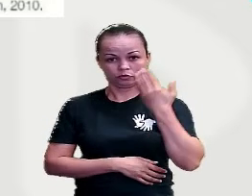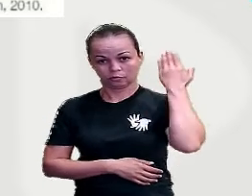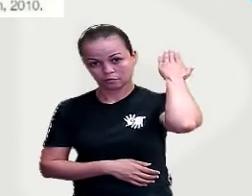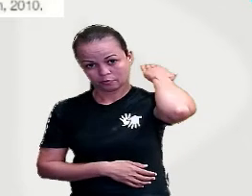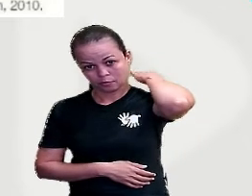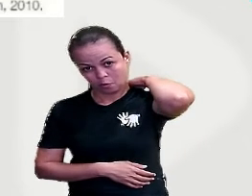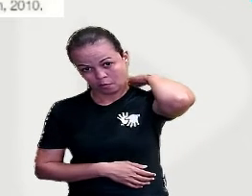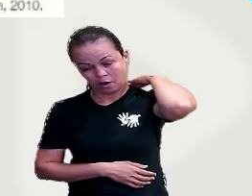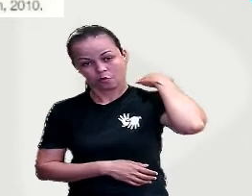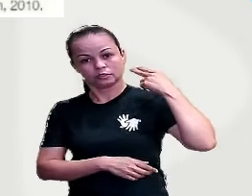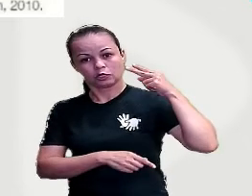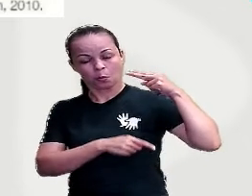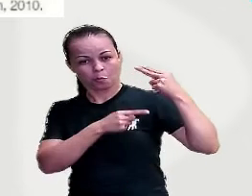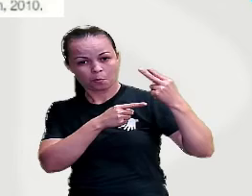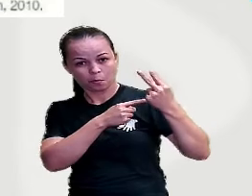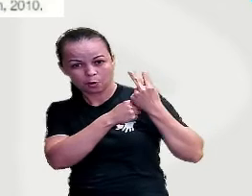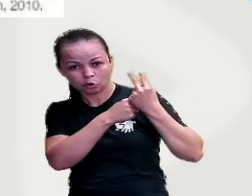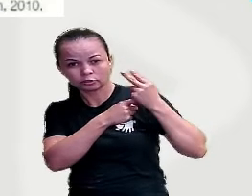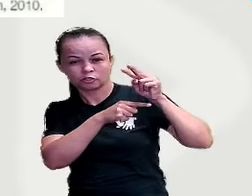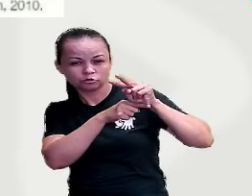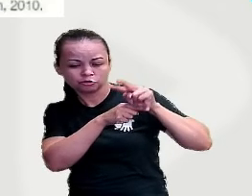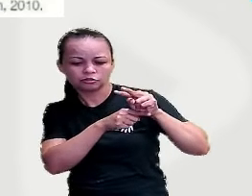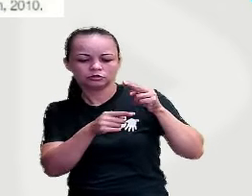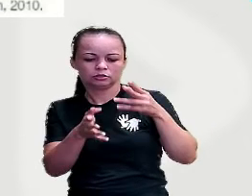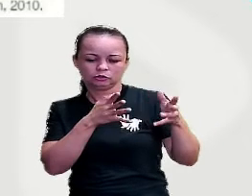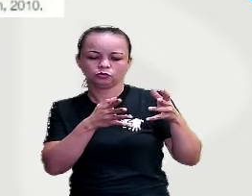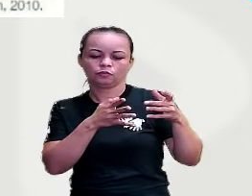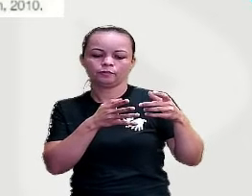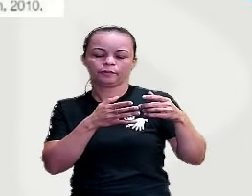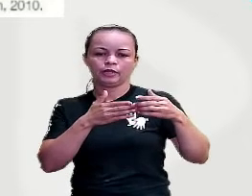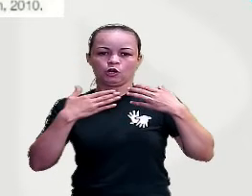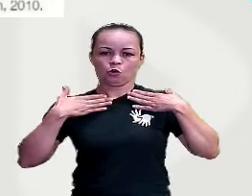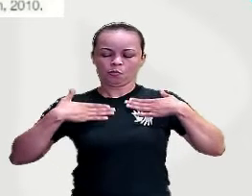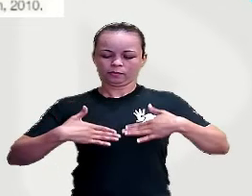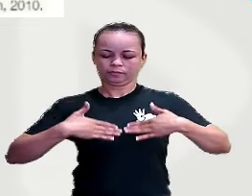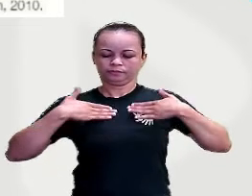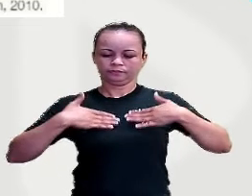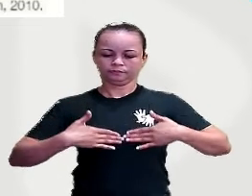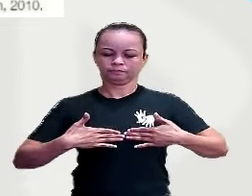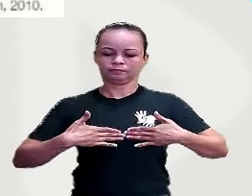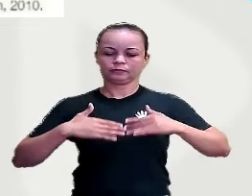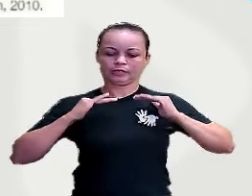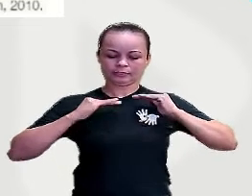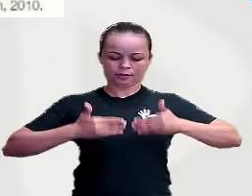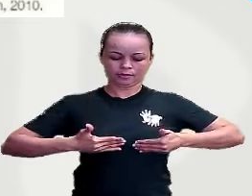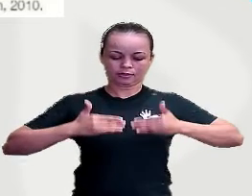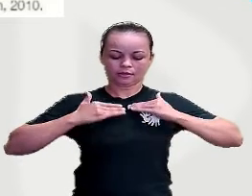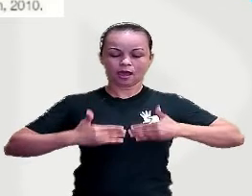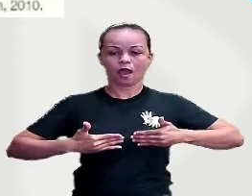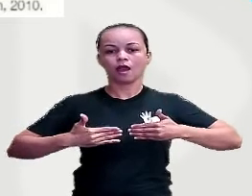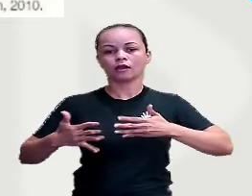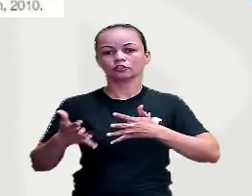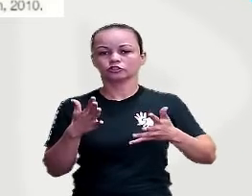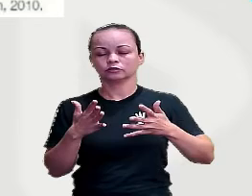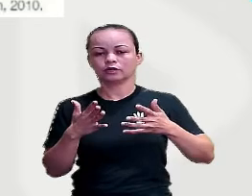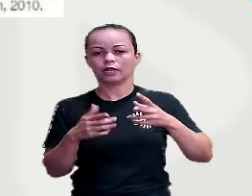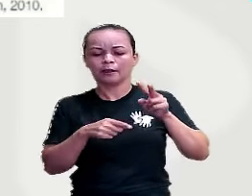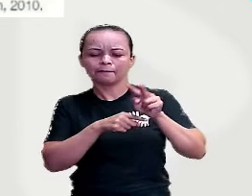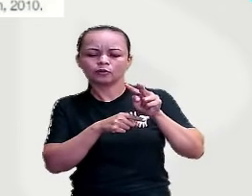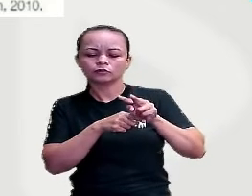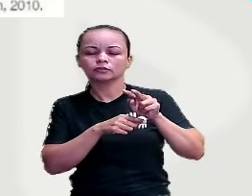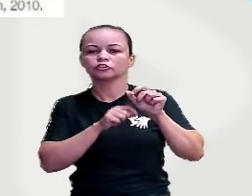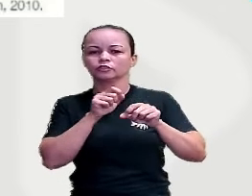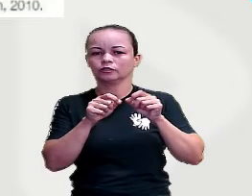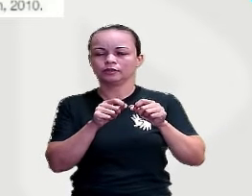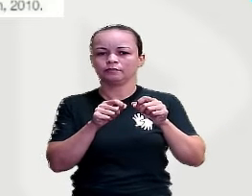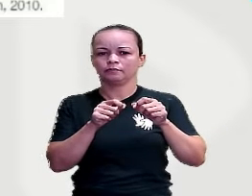estão protegidos pelaquilo que nós chamamos de caixa torácica, tá certo? E essa caixa torácica, ela é protegida